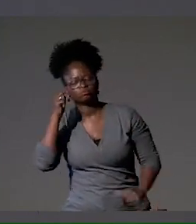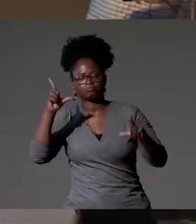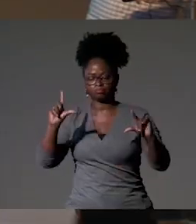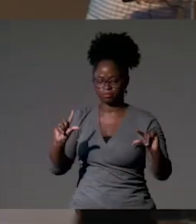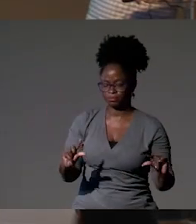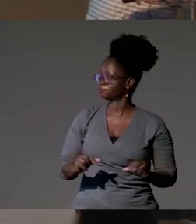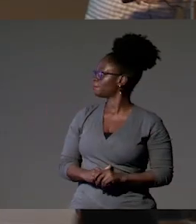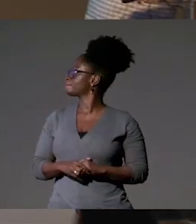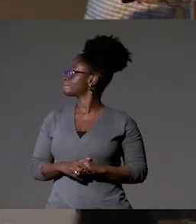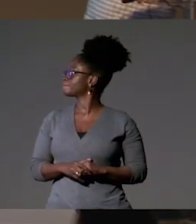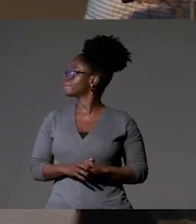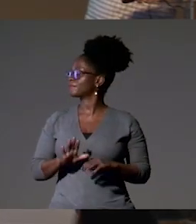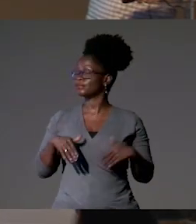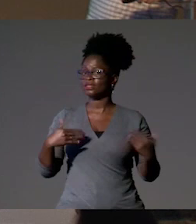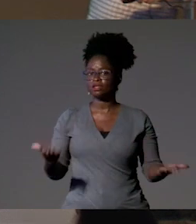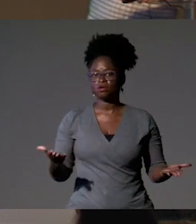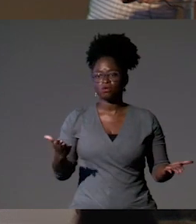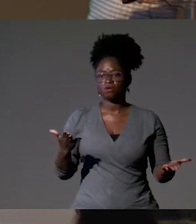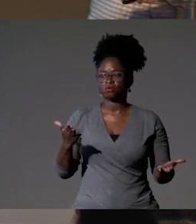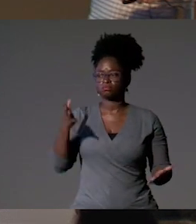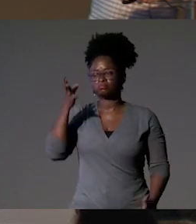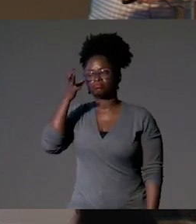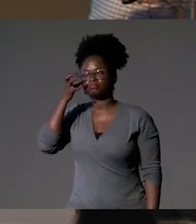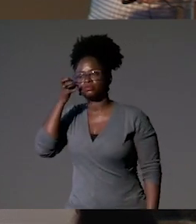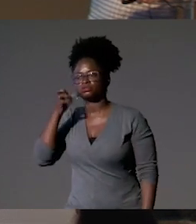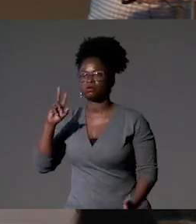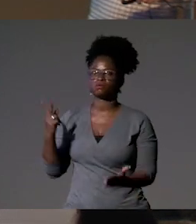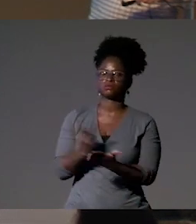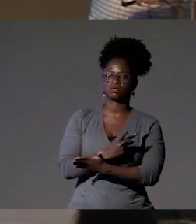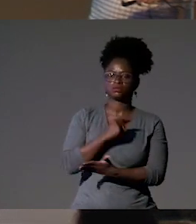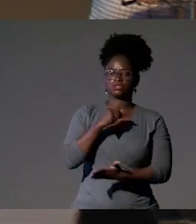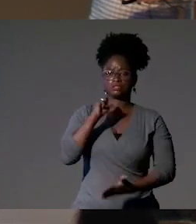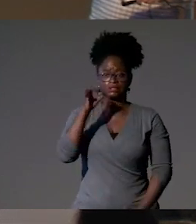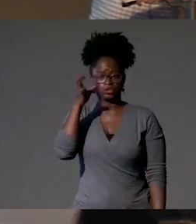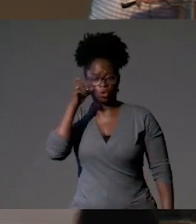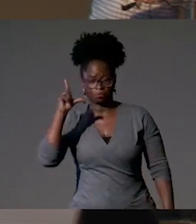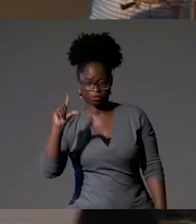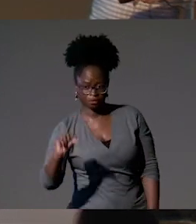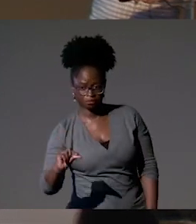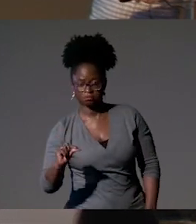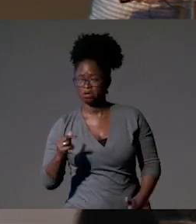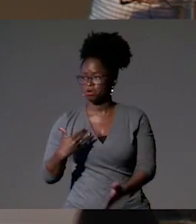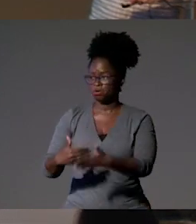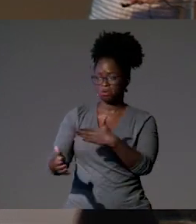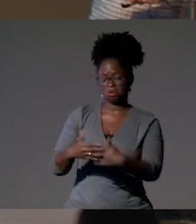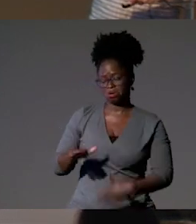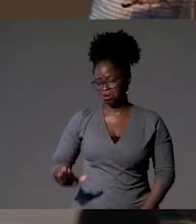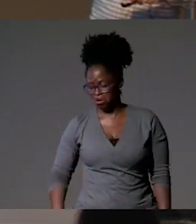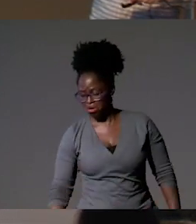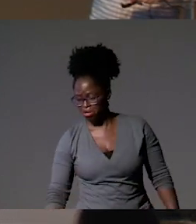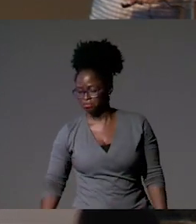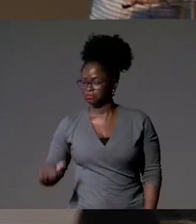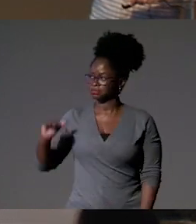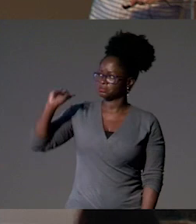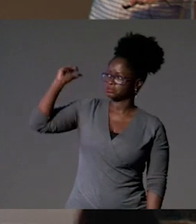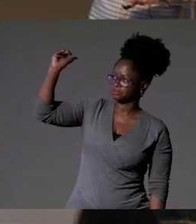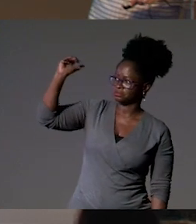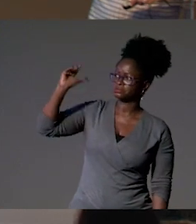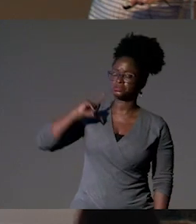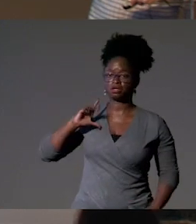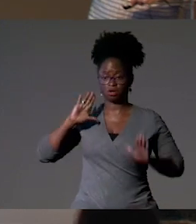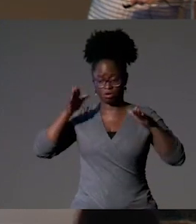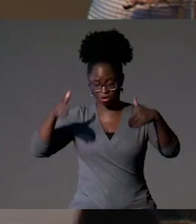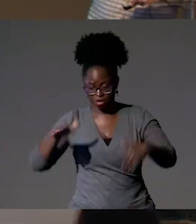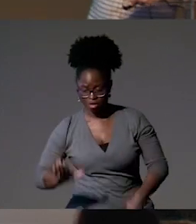intensidade. E quais são as consequências da alteração do sono? A pessoa que vai reduzindo o sono, isso independente, criança, adulto, tem algumas especificidades para as